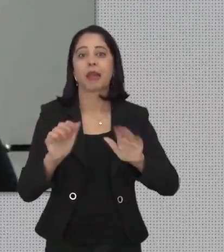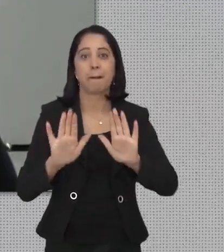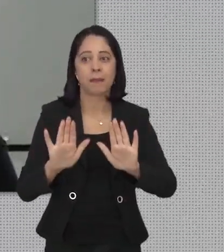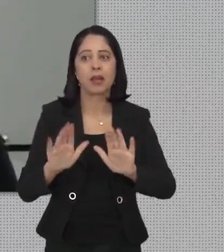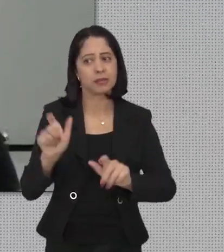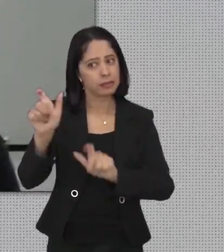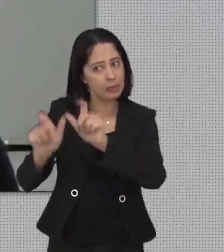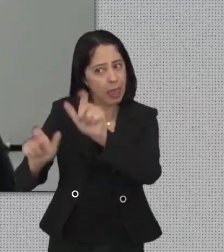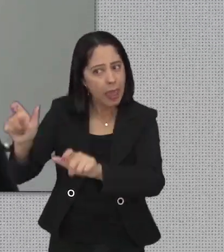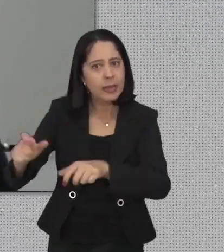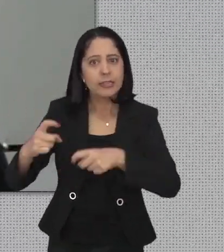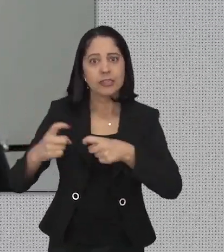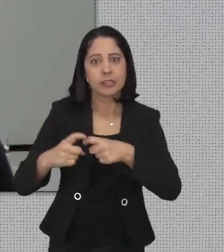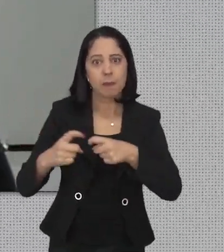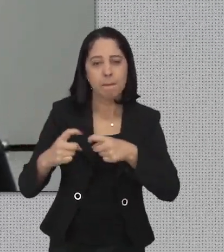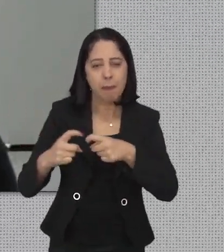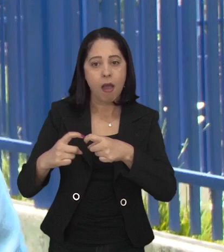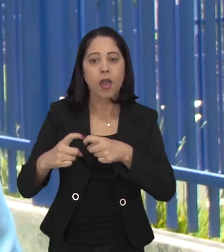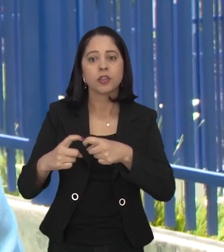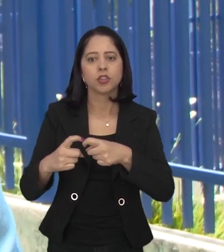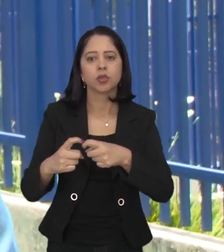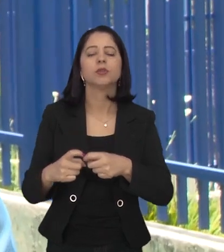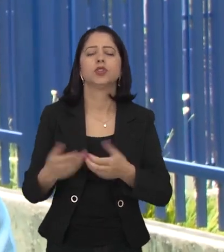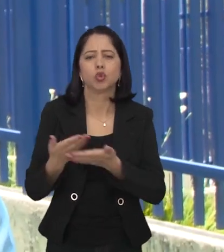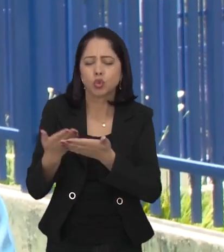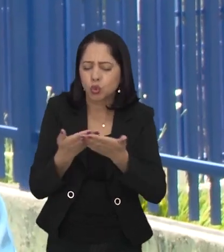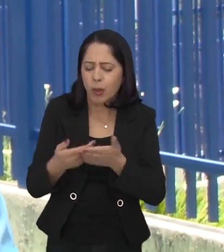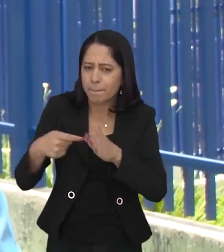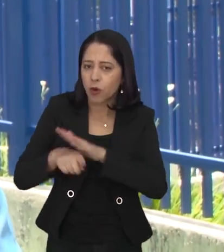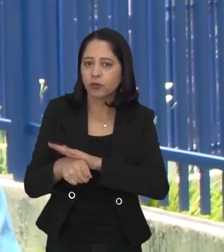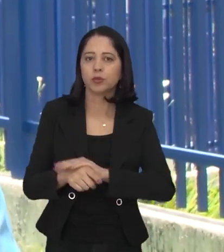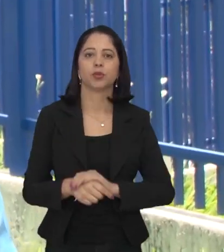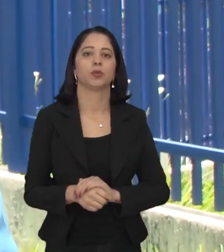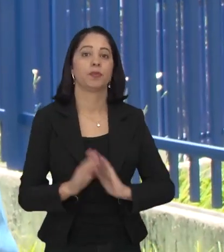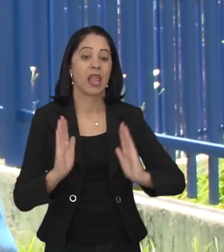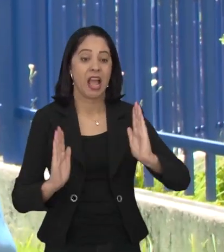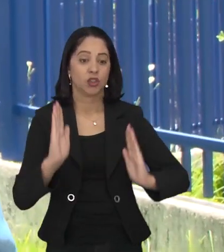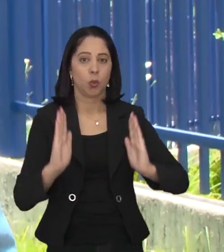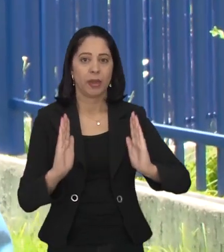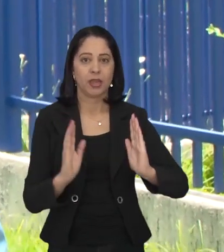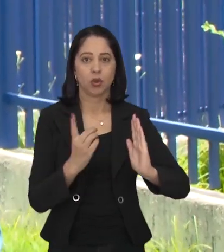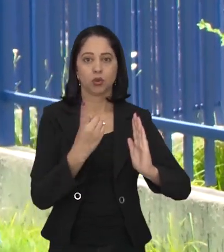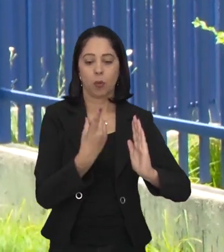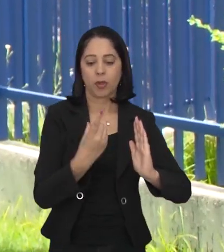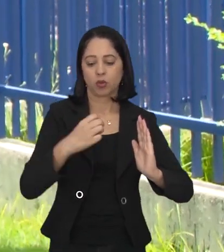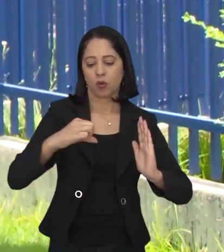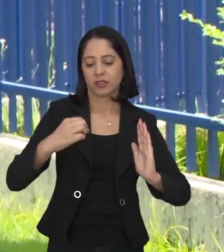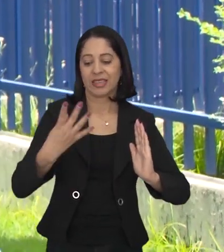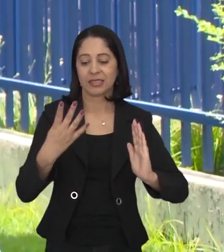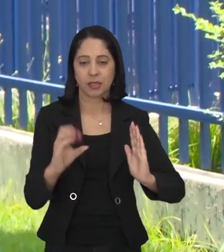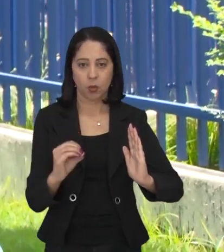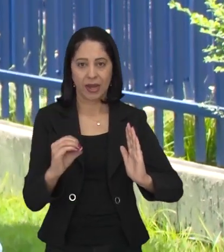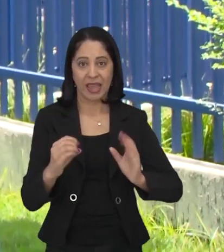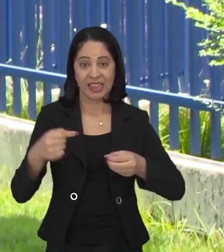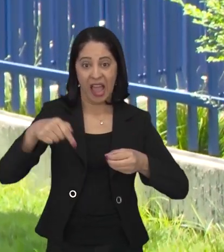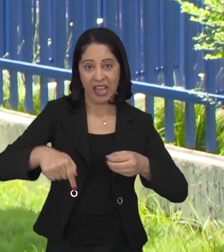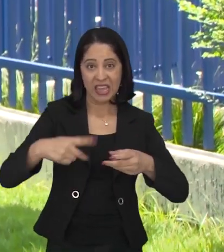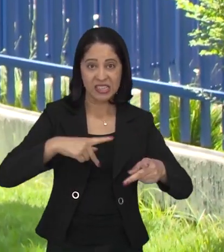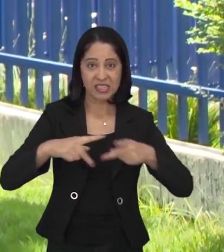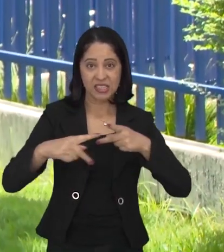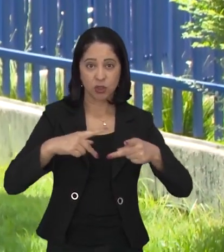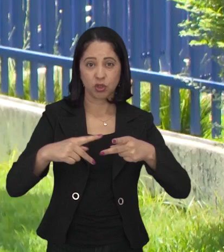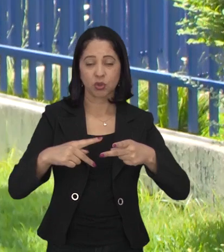antes disso, eles mergulhavam mesmo. Na fase sanatorial, na década de 40, a cidade era considerada uma